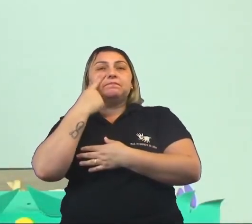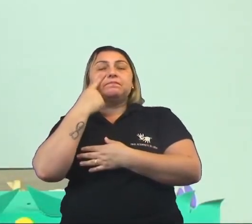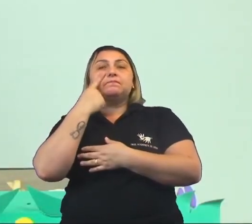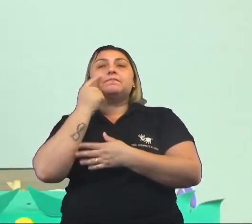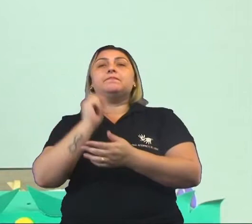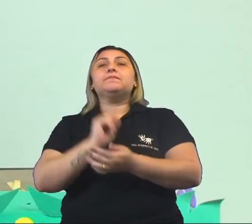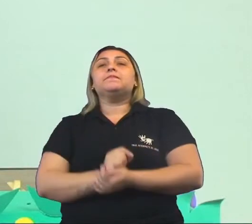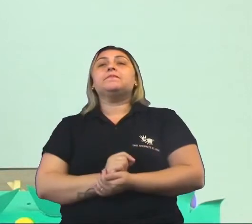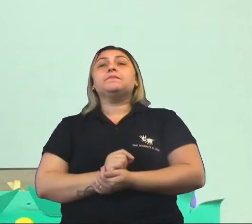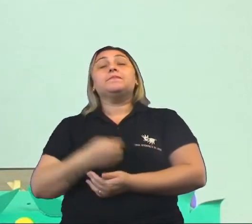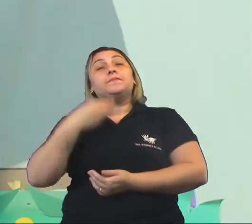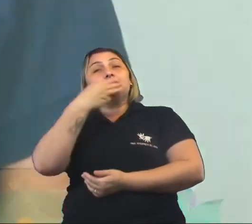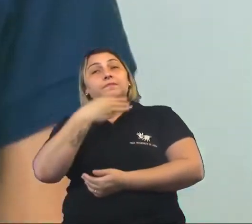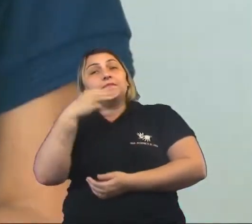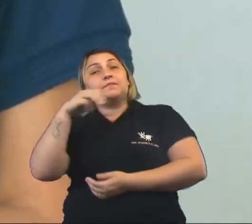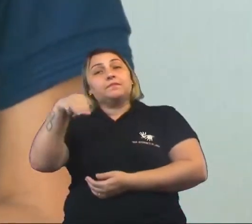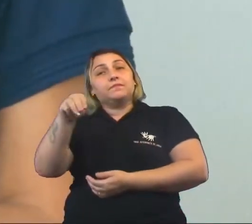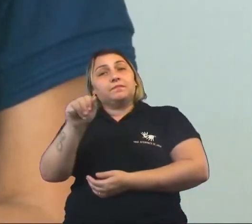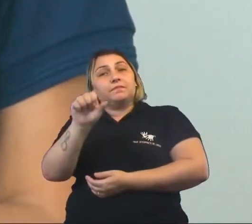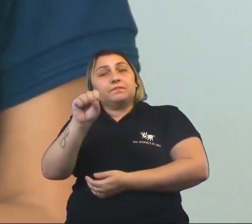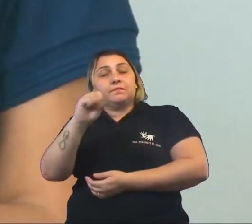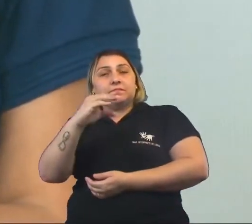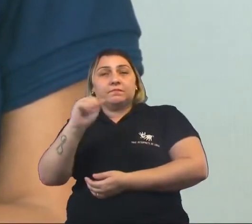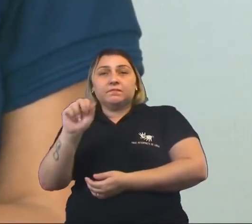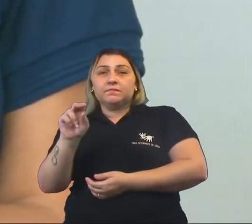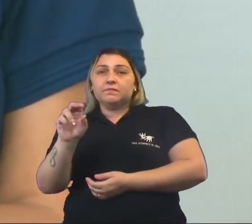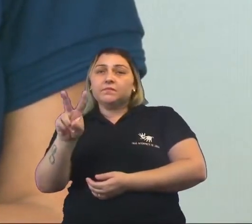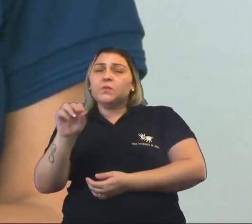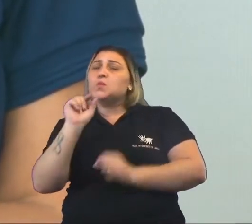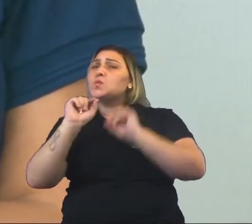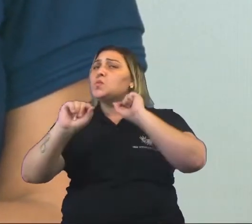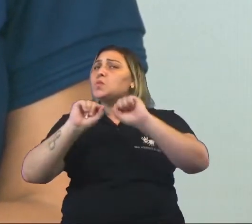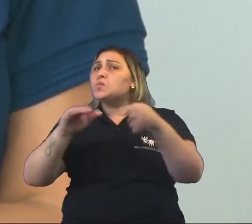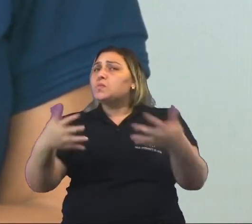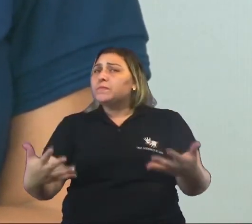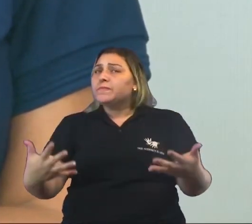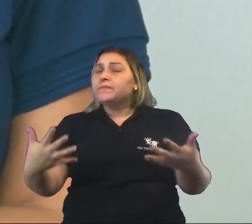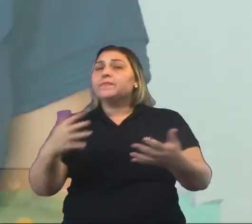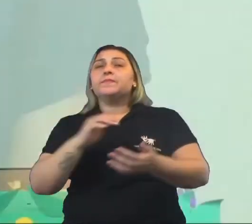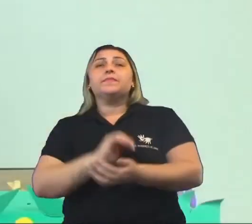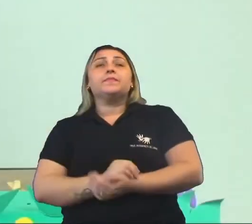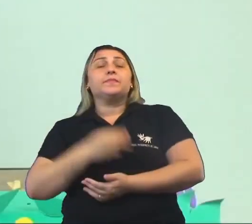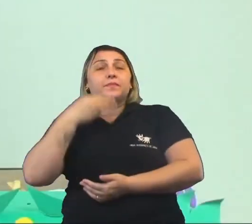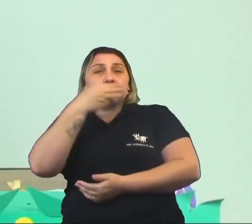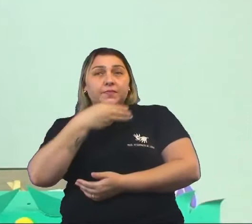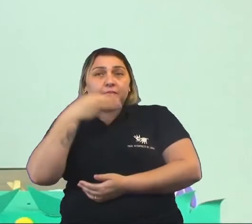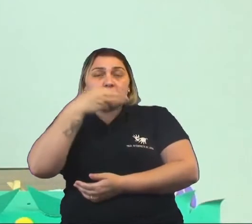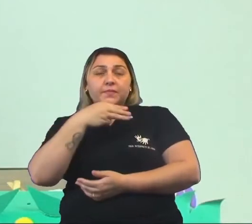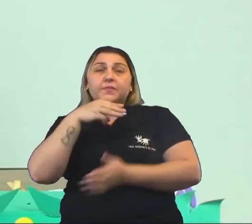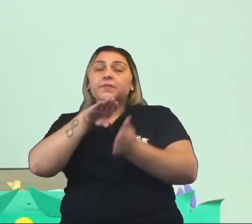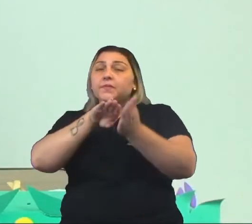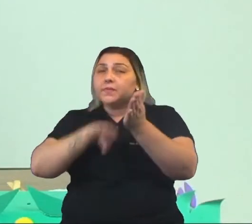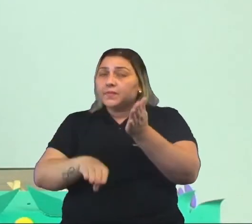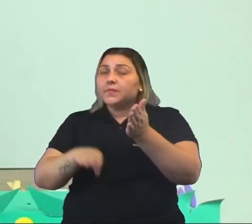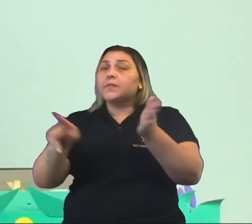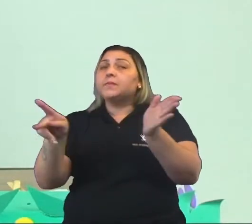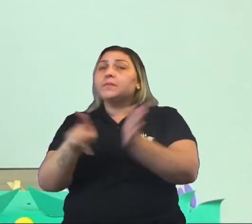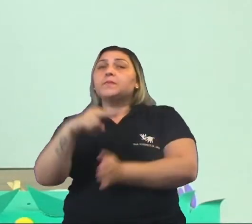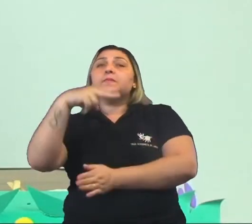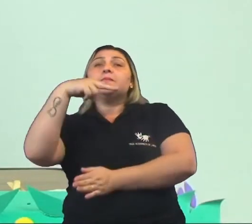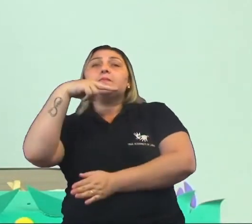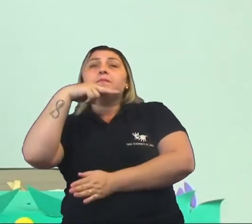o açúcar mascavo. Mas o que é o açúcar mascavo? É um tipo de açúcar que é retirado da